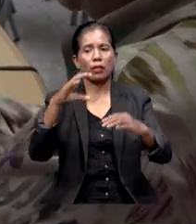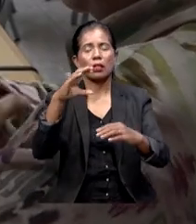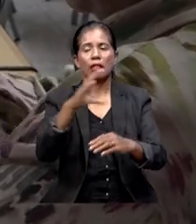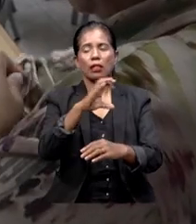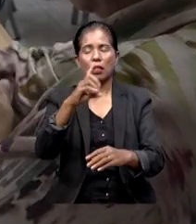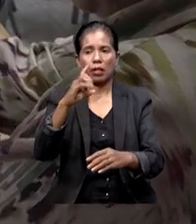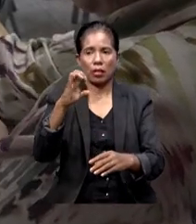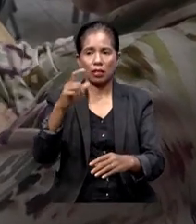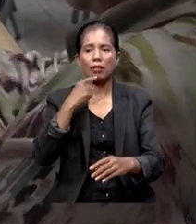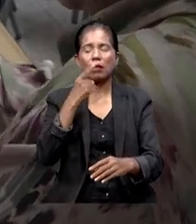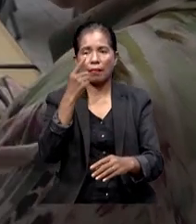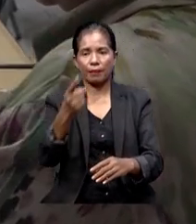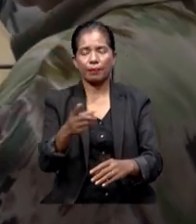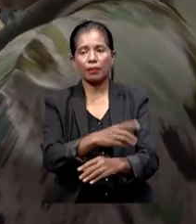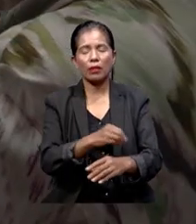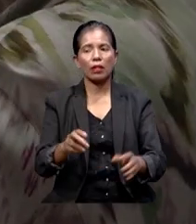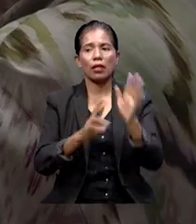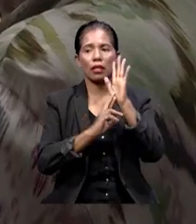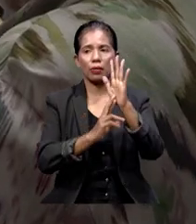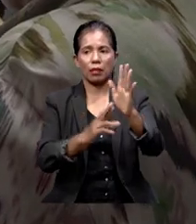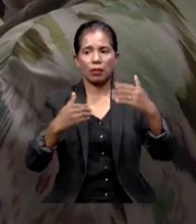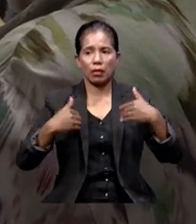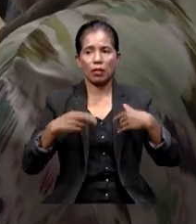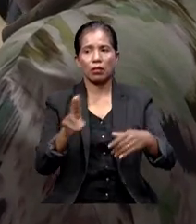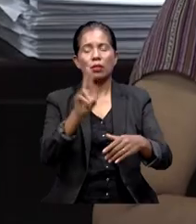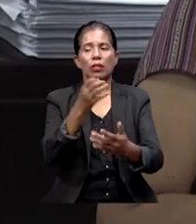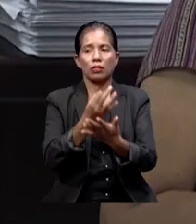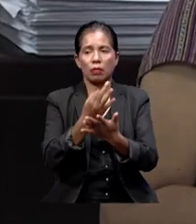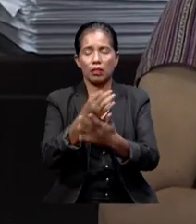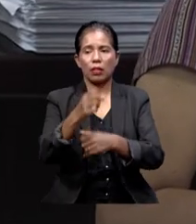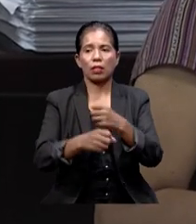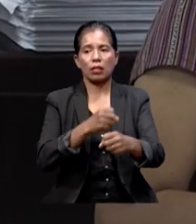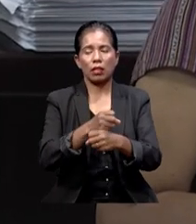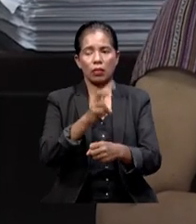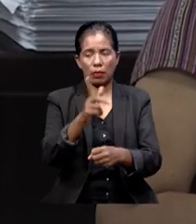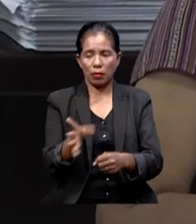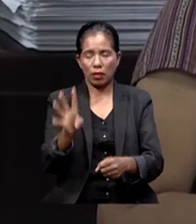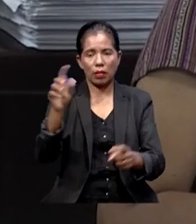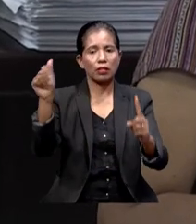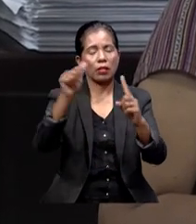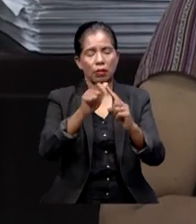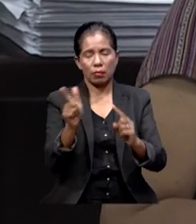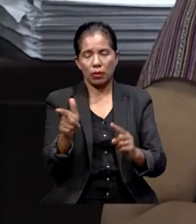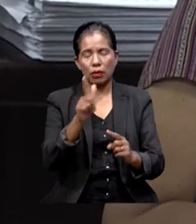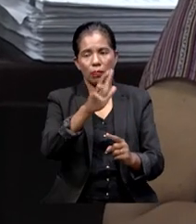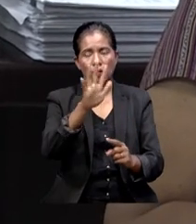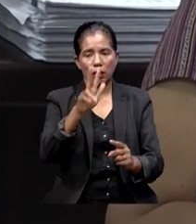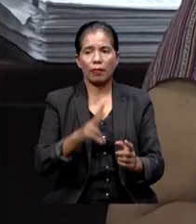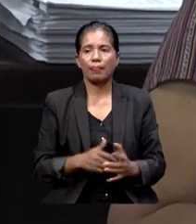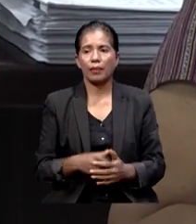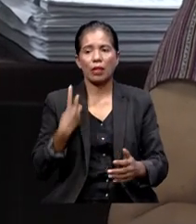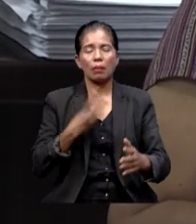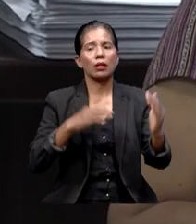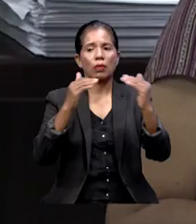Faria dos Santos, atuir, baseado relatório, né, IHA, execução orçamento, tinha rigoroso resenhat, foi em 15% de menor resentolo. A minha reunião e da